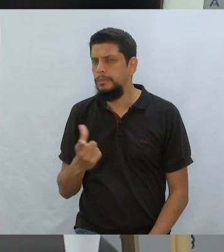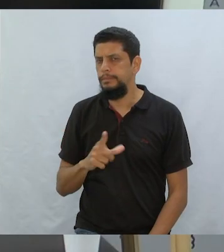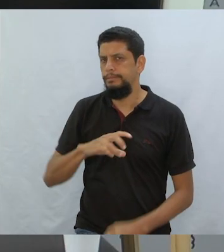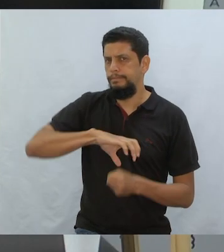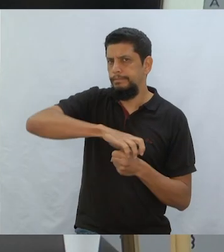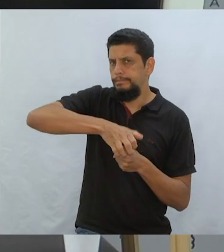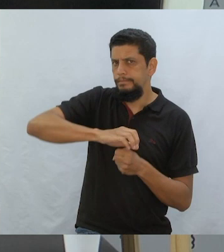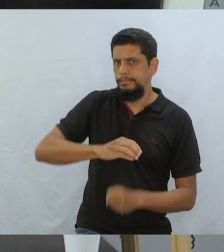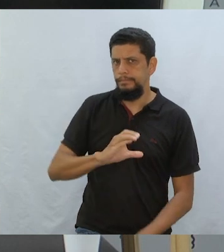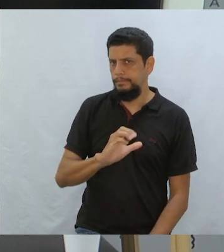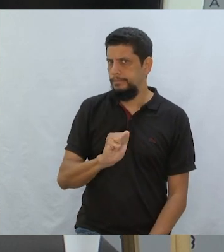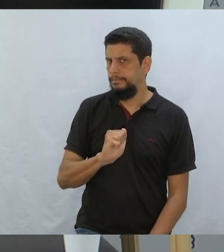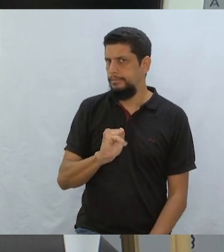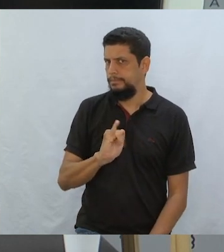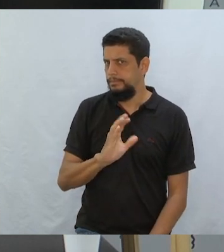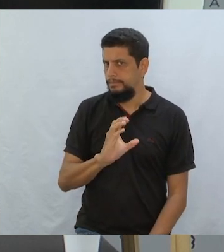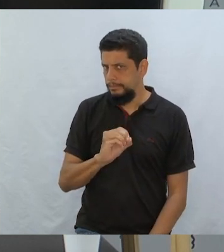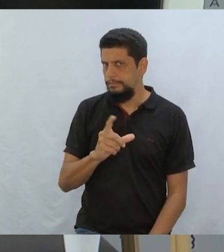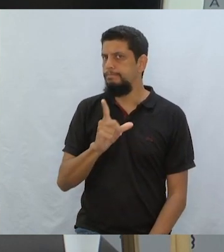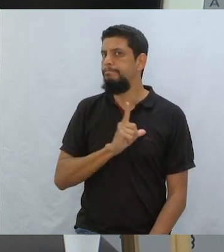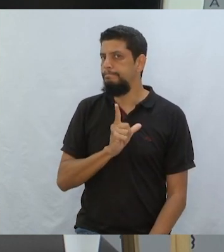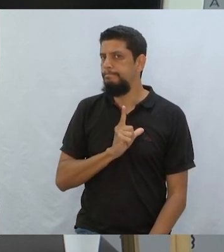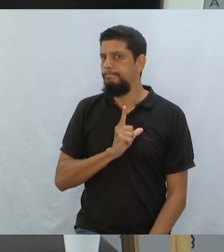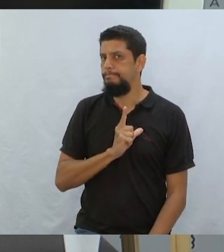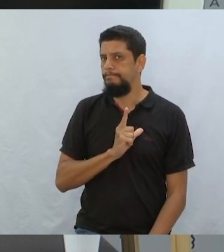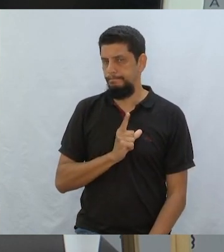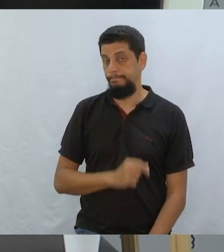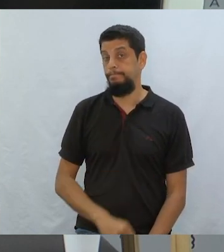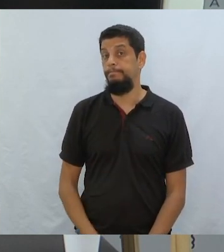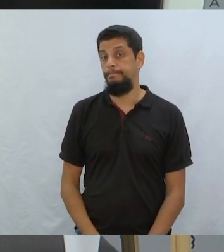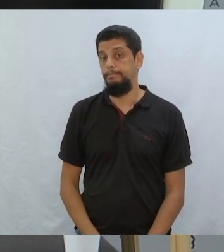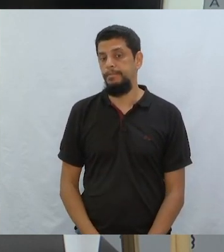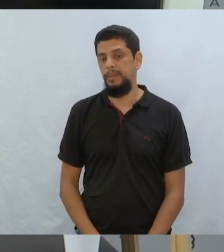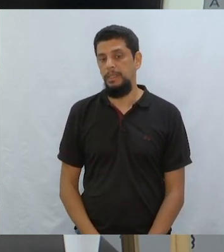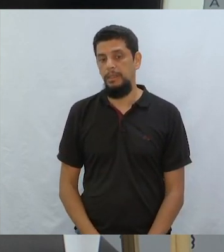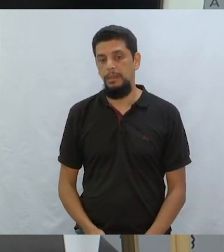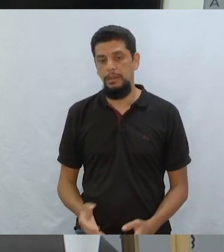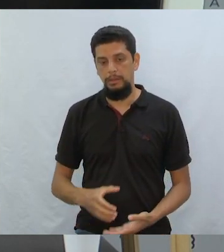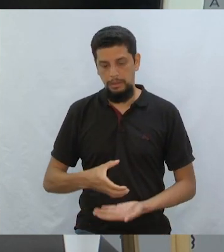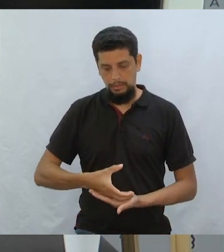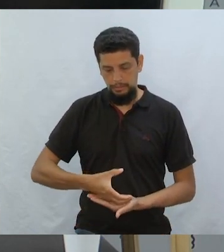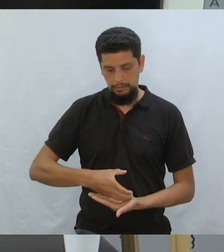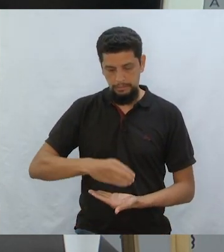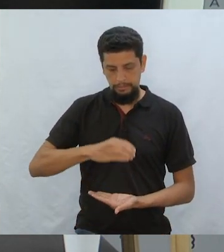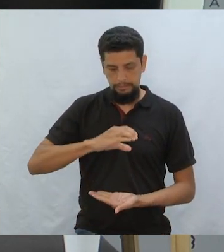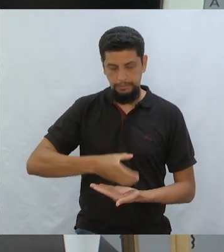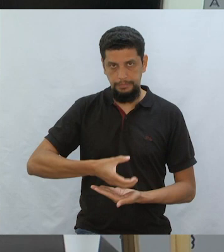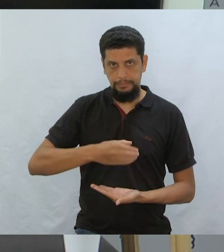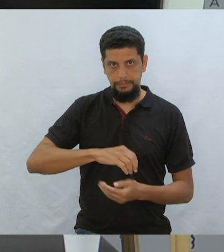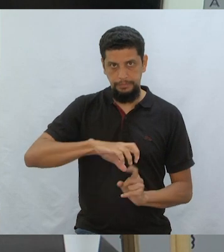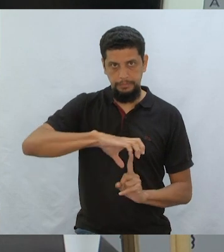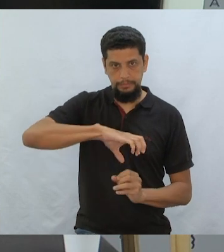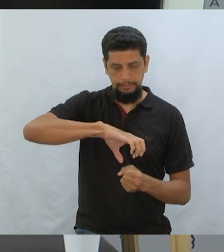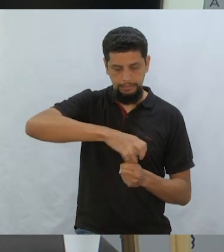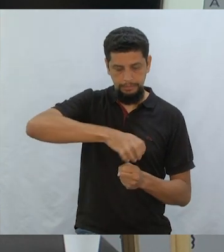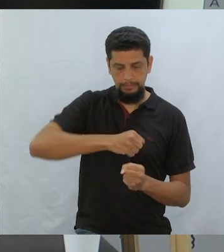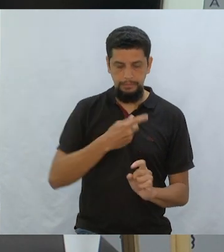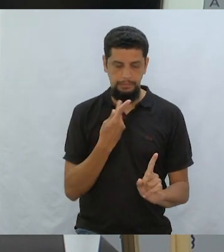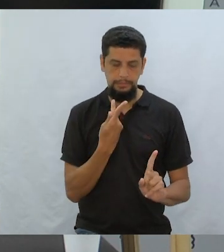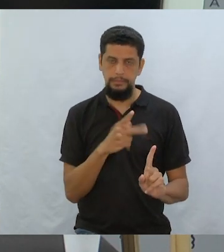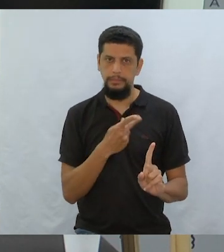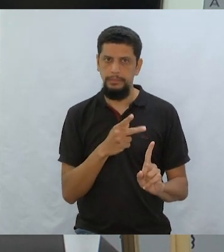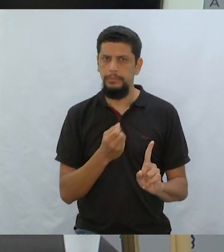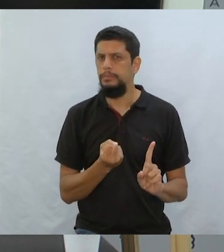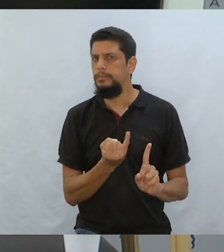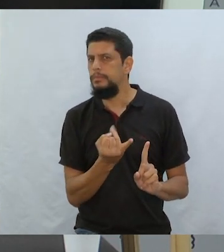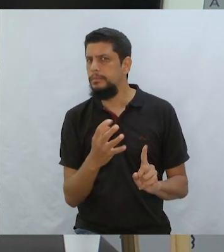ele tem? Então, vamos ajudar o Caio. Trouxe aqui o pote de tampinhas dele.